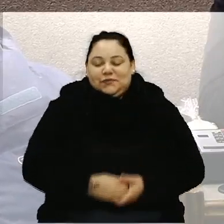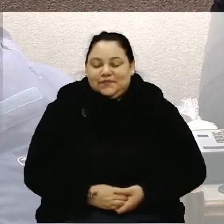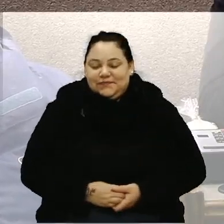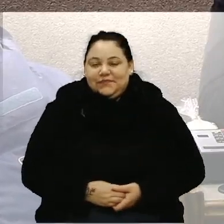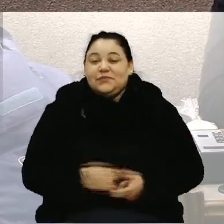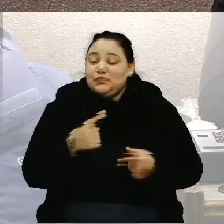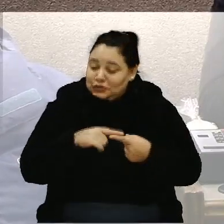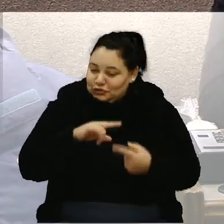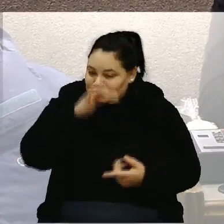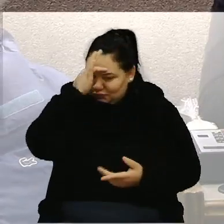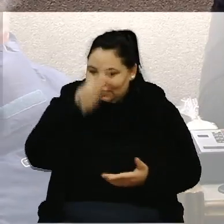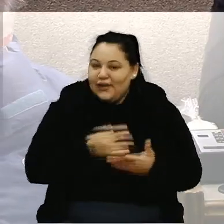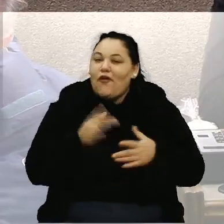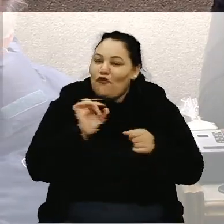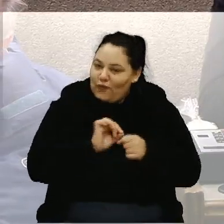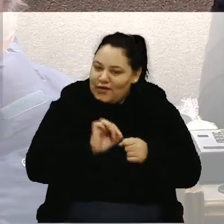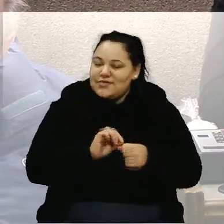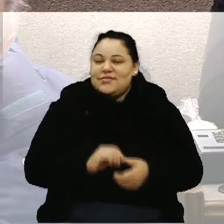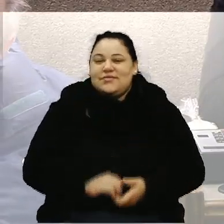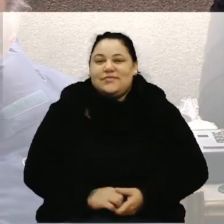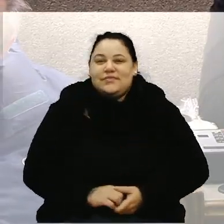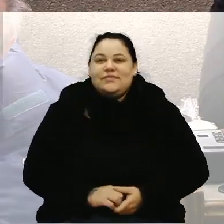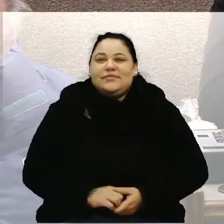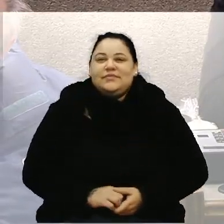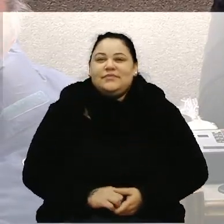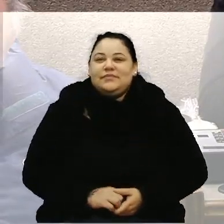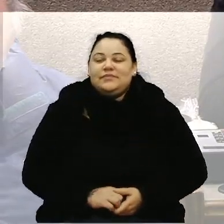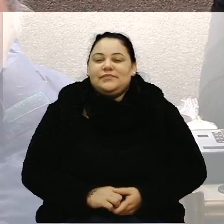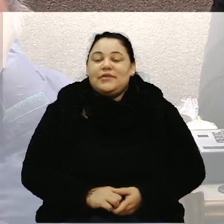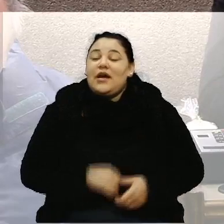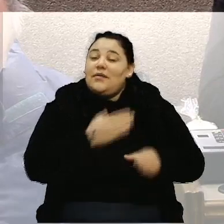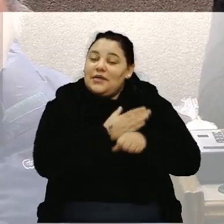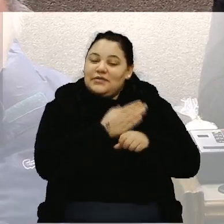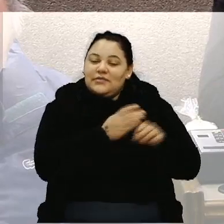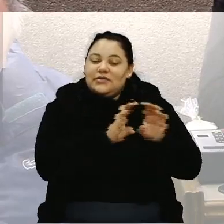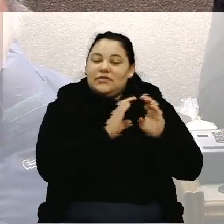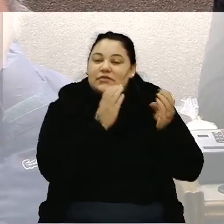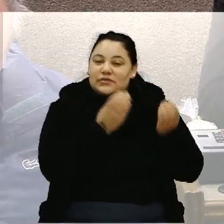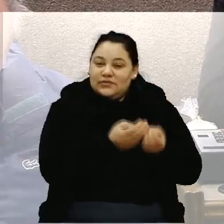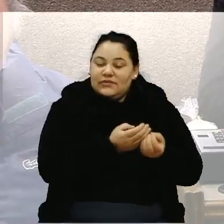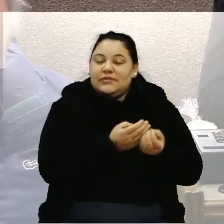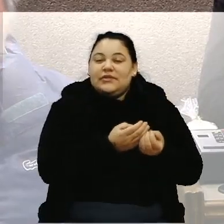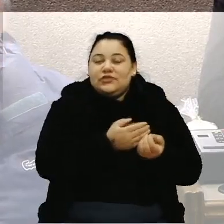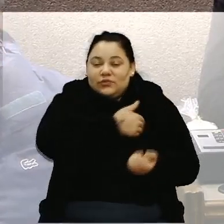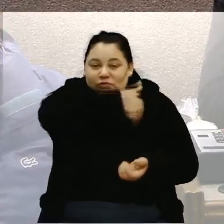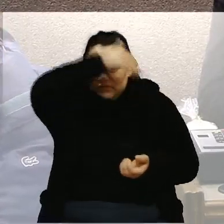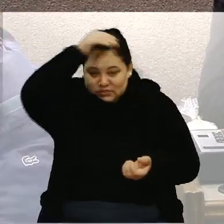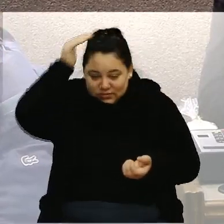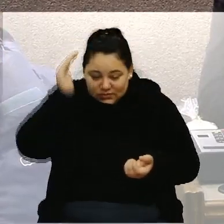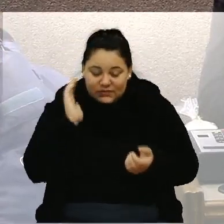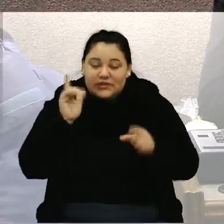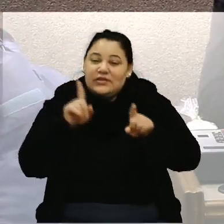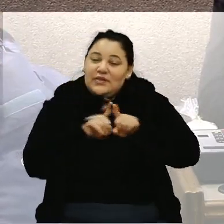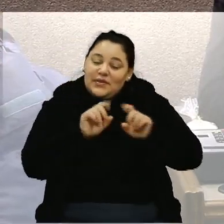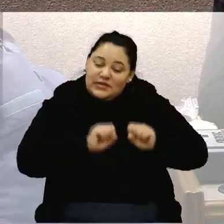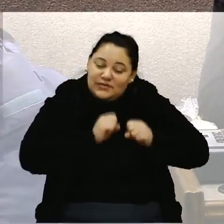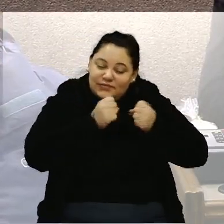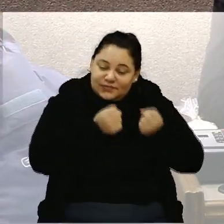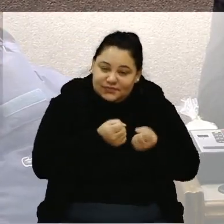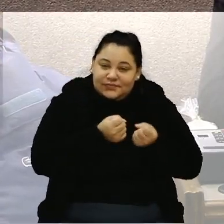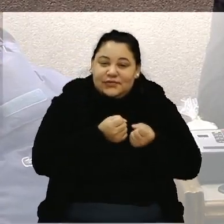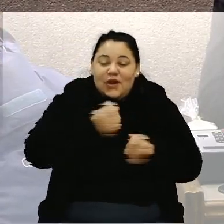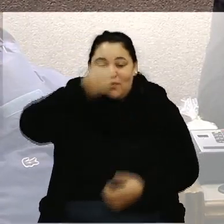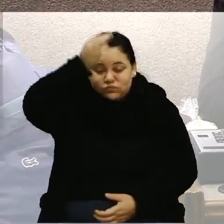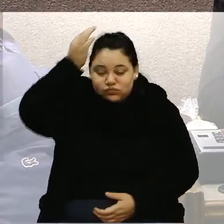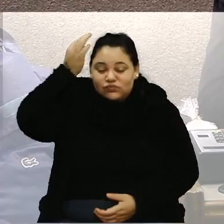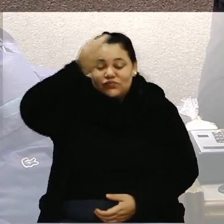E assim o fez. Pertencendo à comunidade de Nossa Senhora Aparecida, dedicou-se à espiritualidade de sua